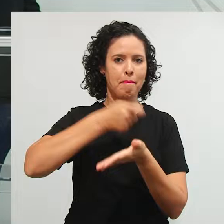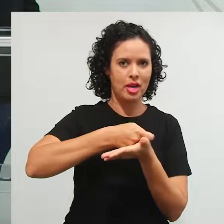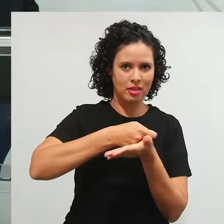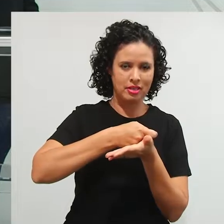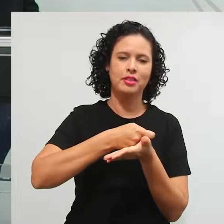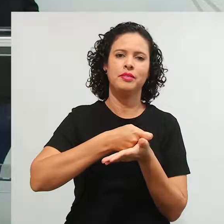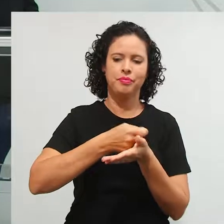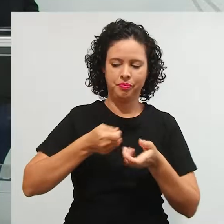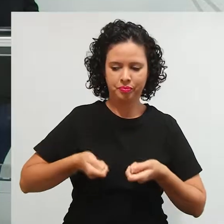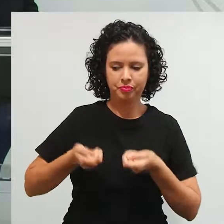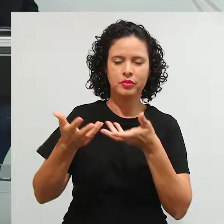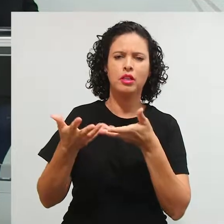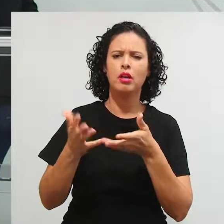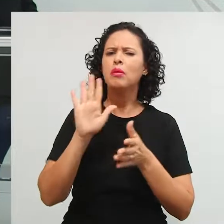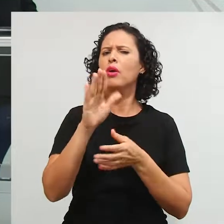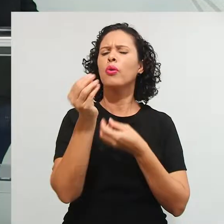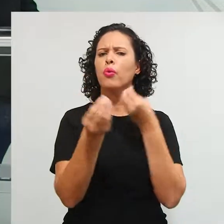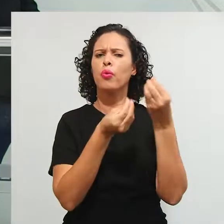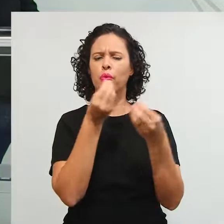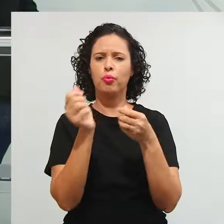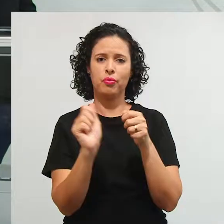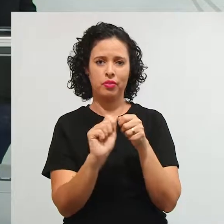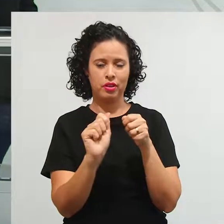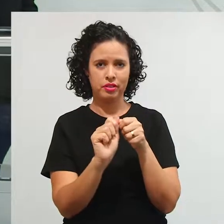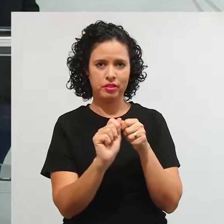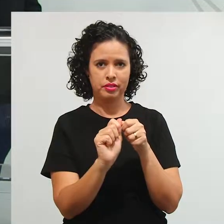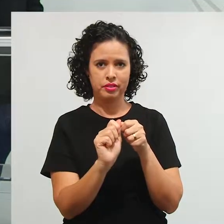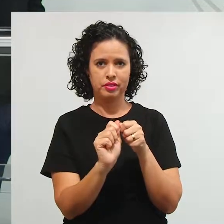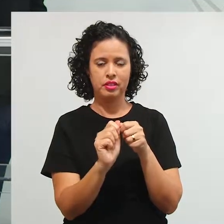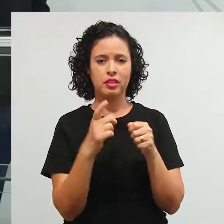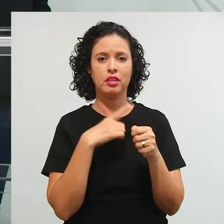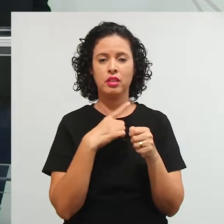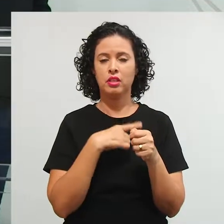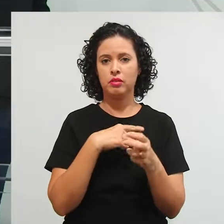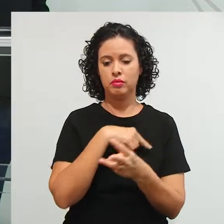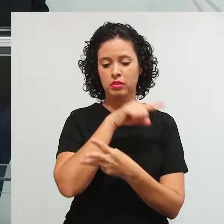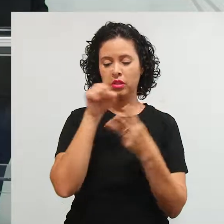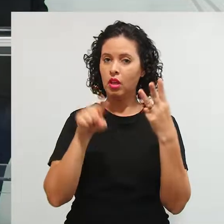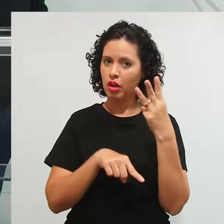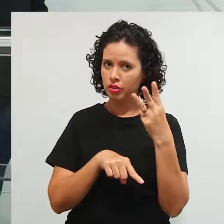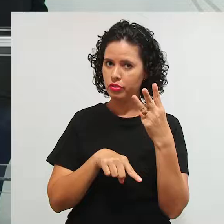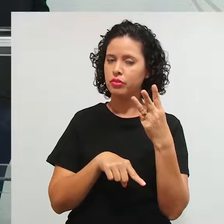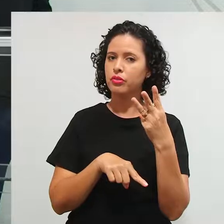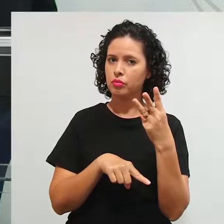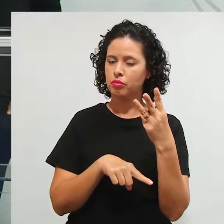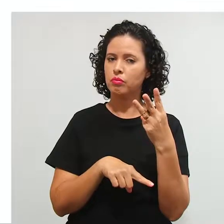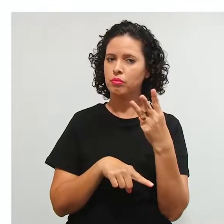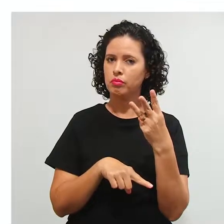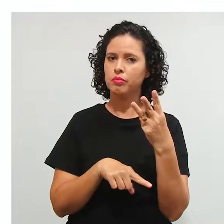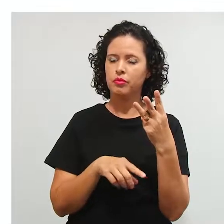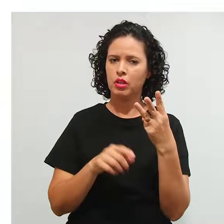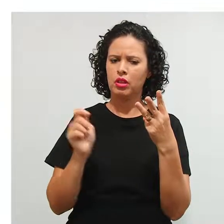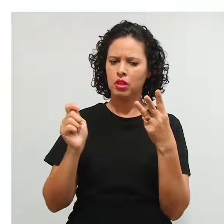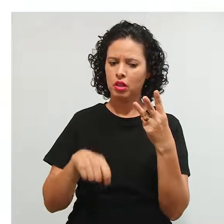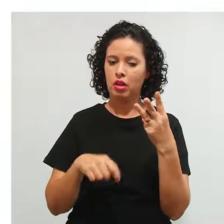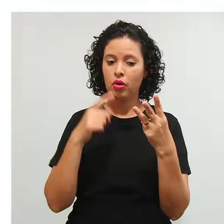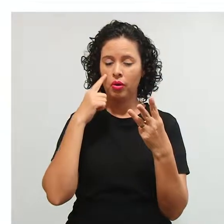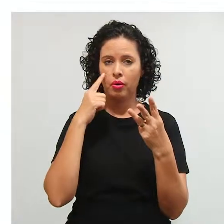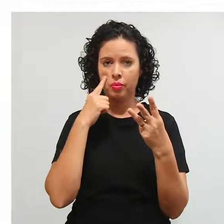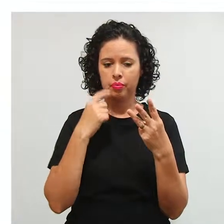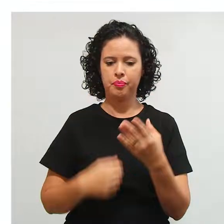despesa. E como é que eu faço isso? Então, nós temos três possibilidades de créditos